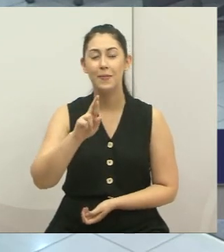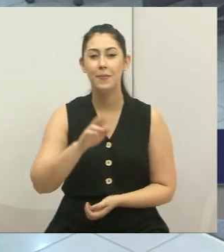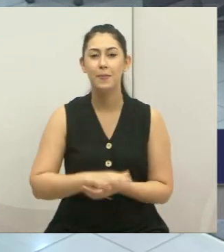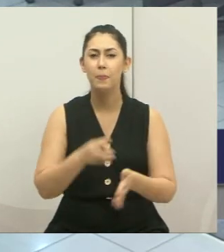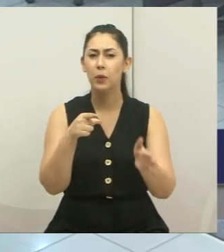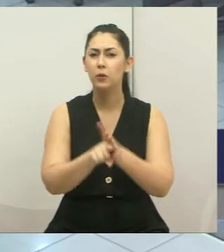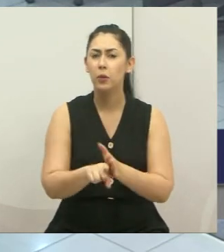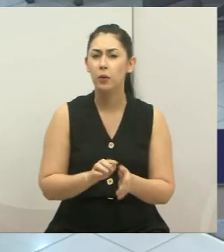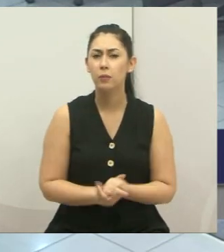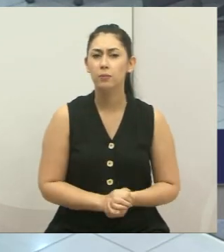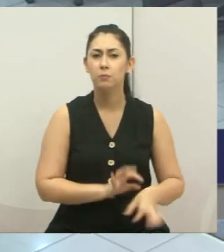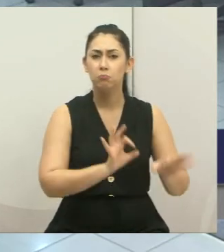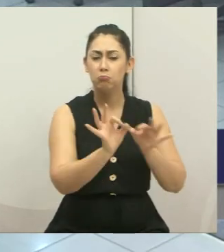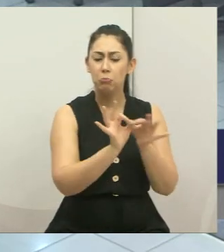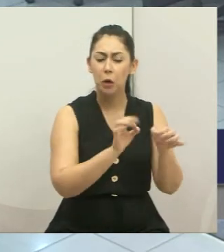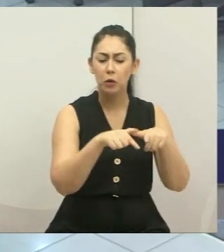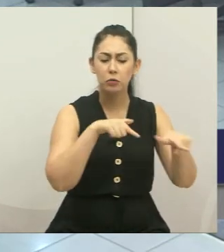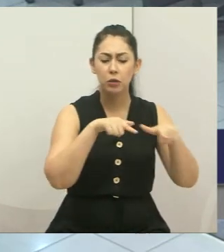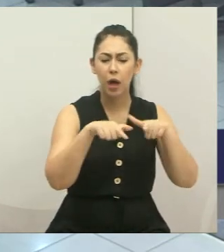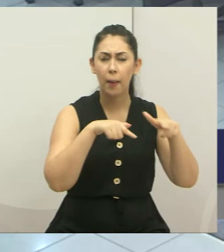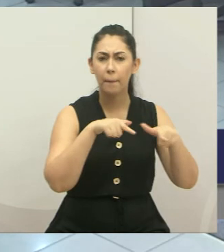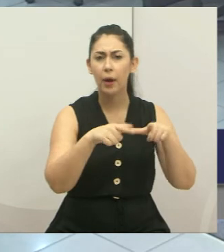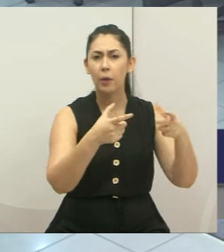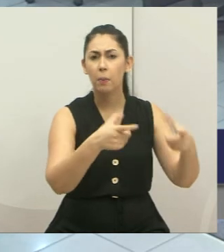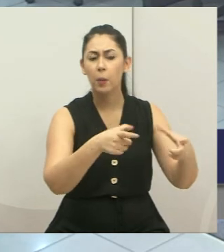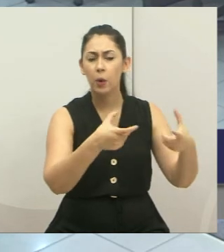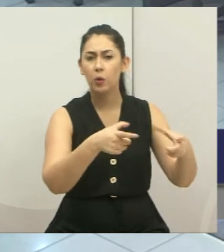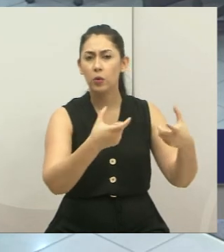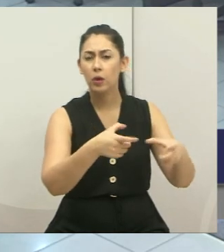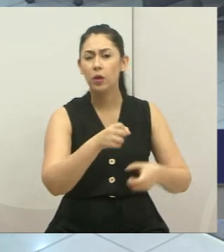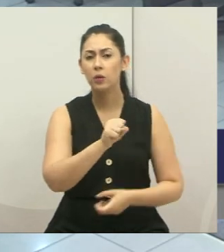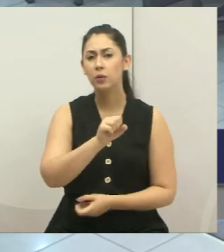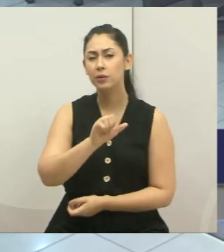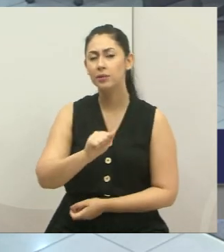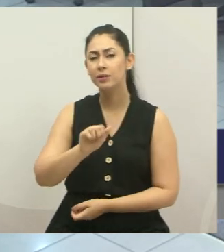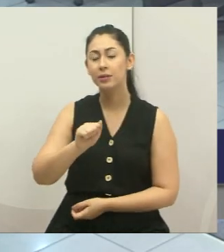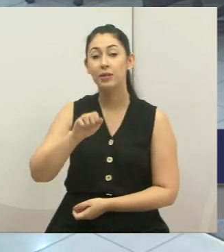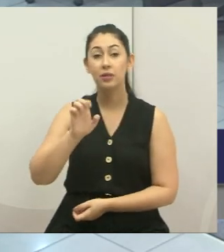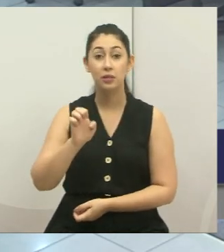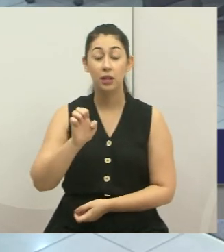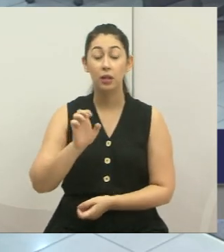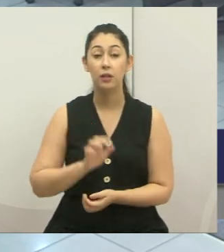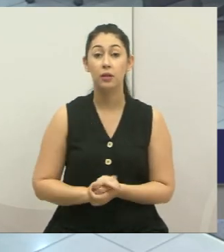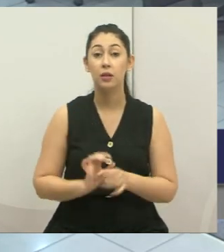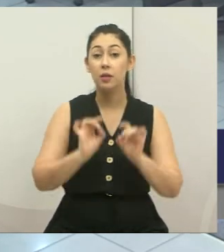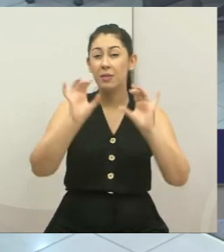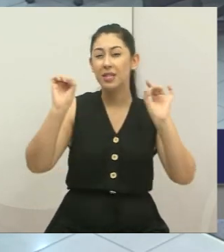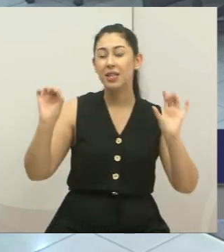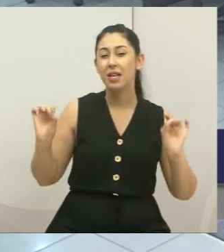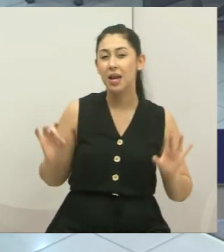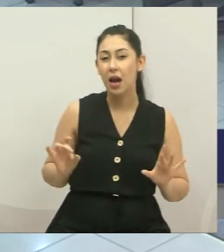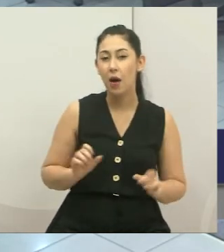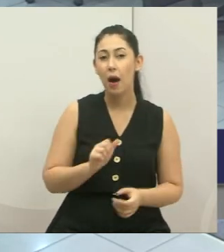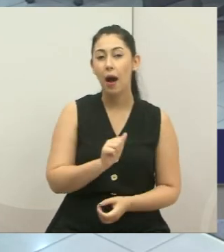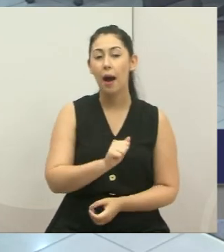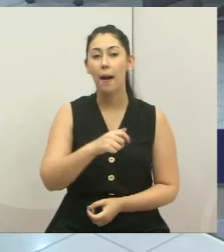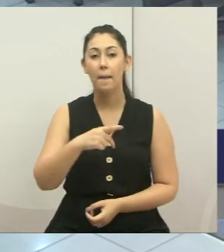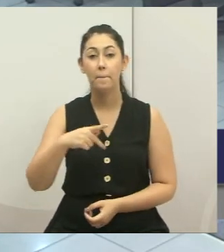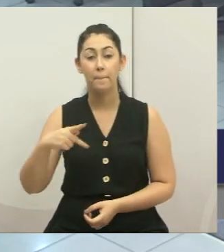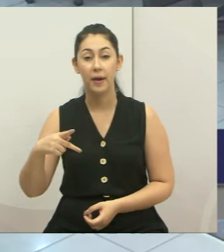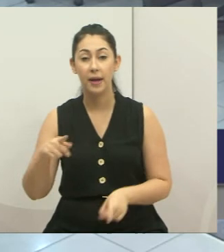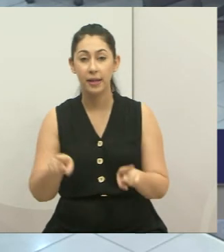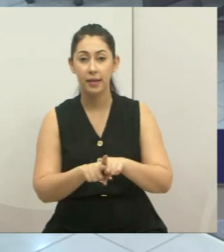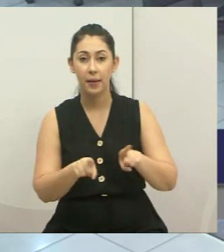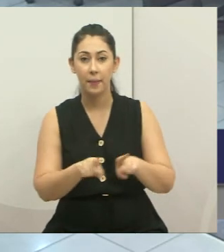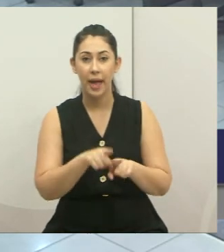plano de trabalho para a área de propriedade pública do SAAI, em especial as APPs, nascentes e áreas